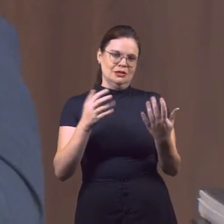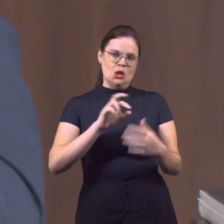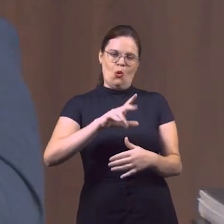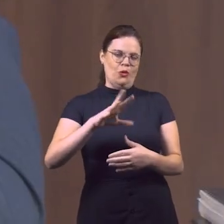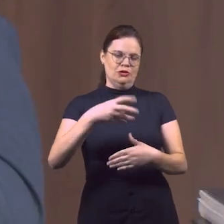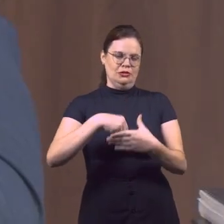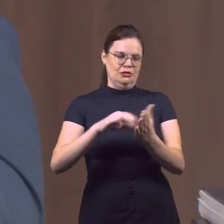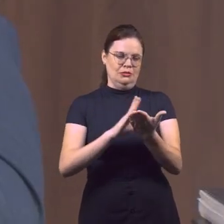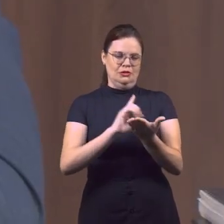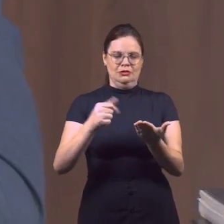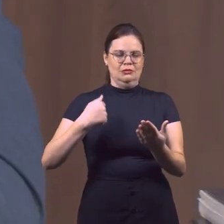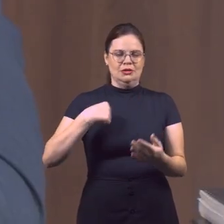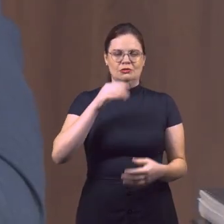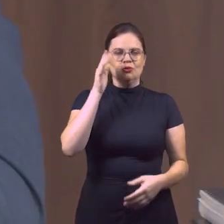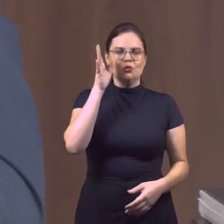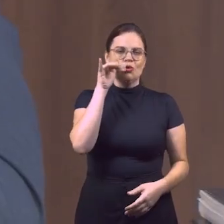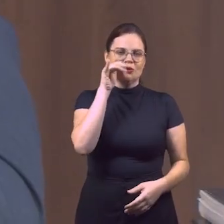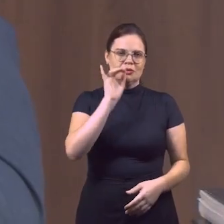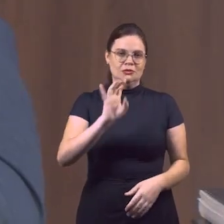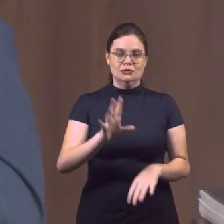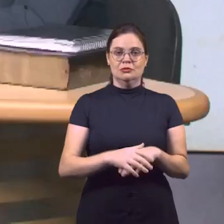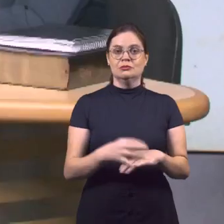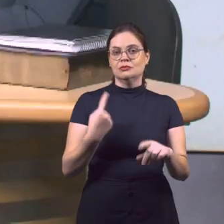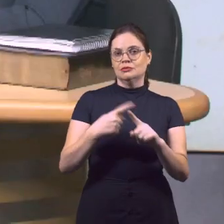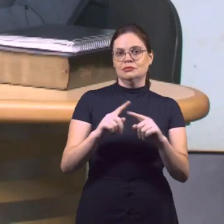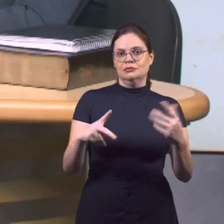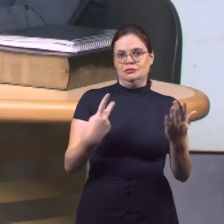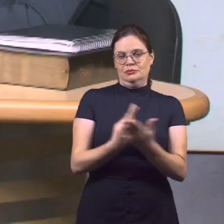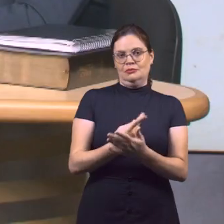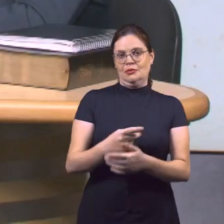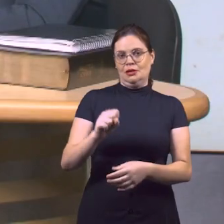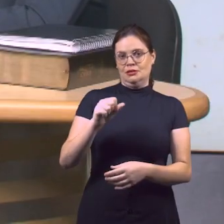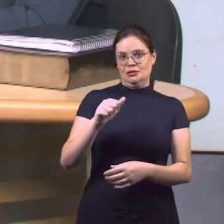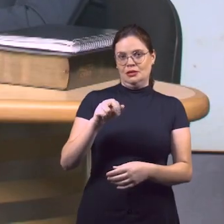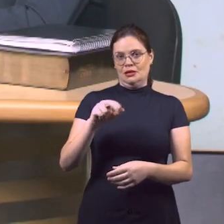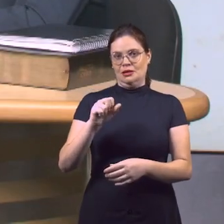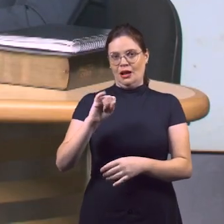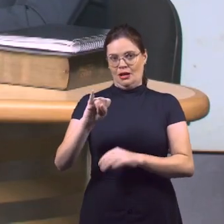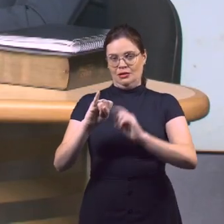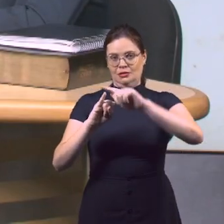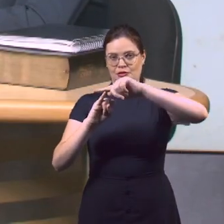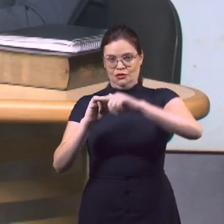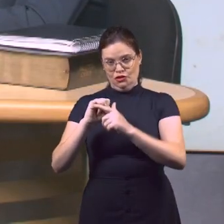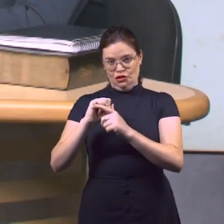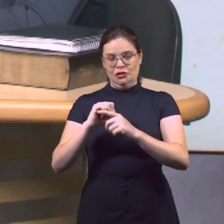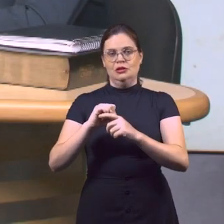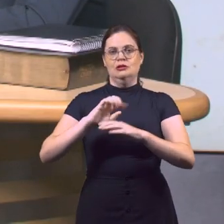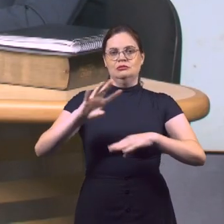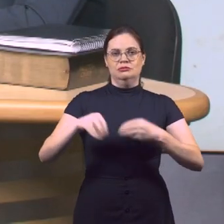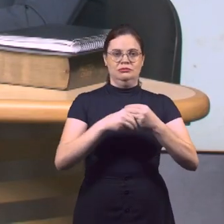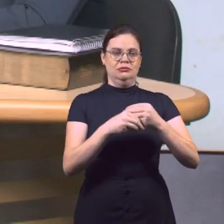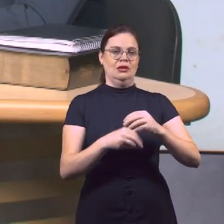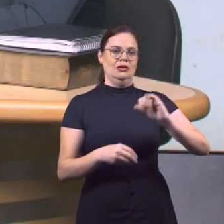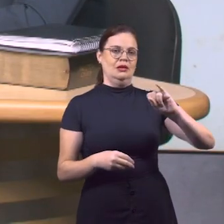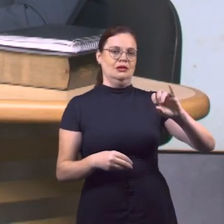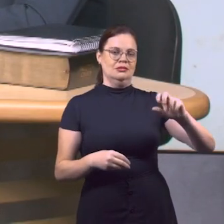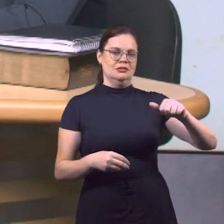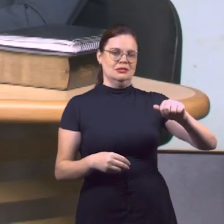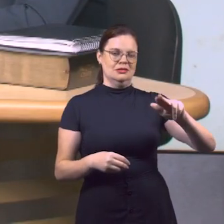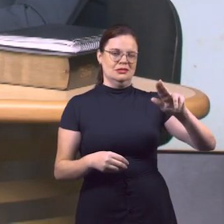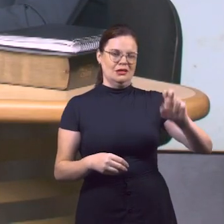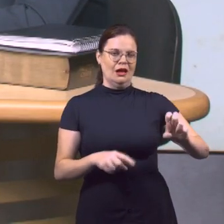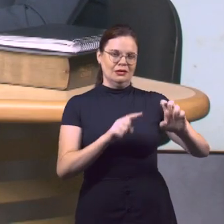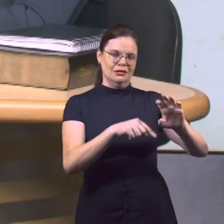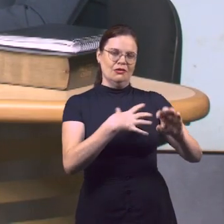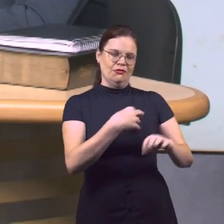de Sara para colocar no filho. A inicial do nome Isaac. que ela Da teve. promessa. Exatamente. Aí, dando